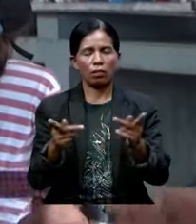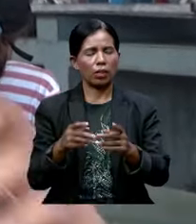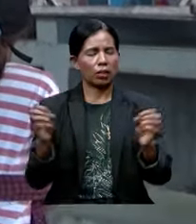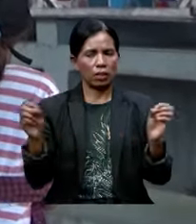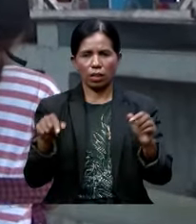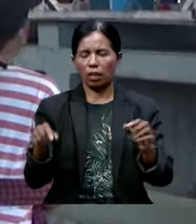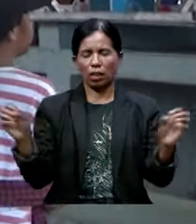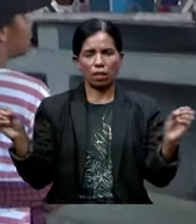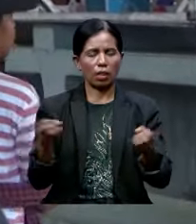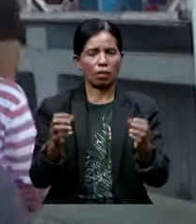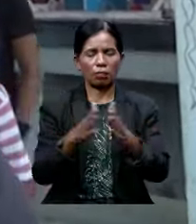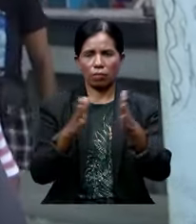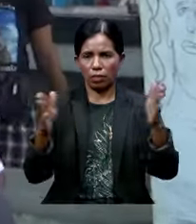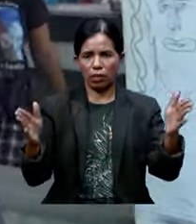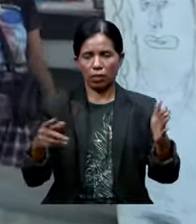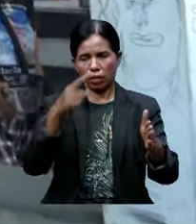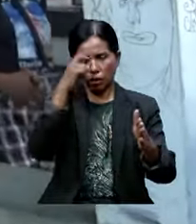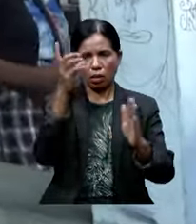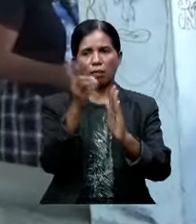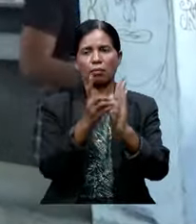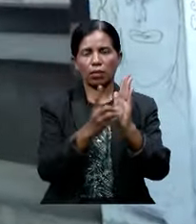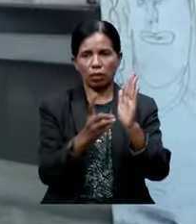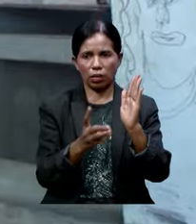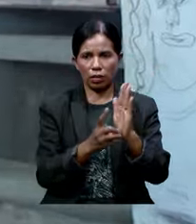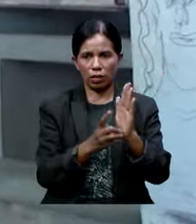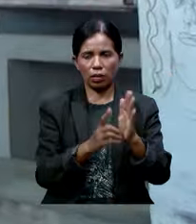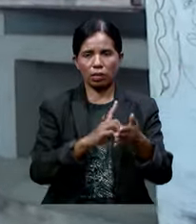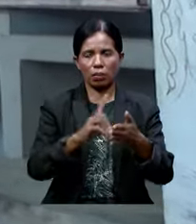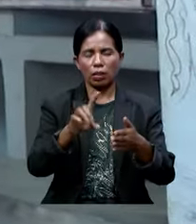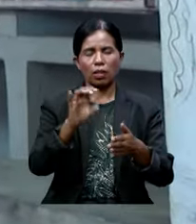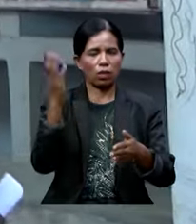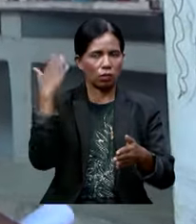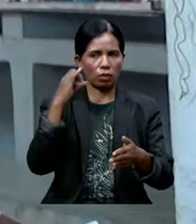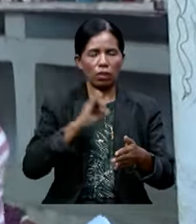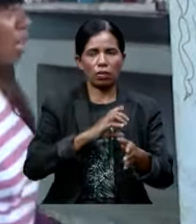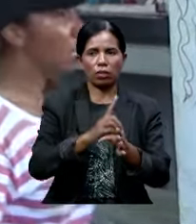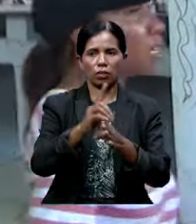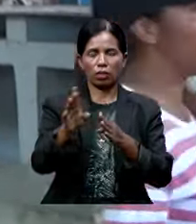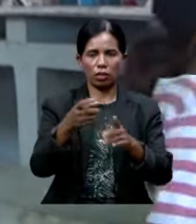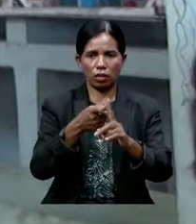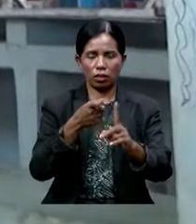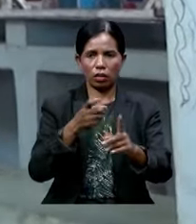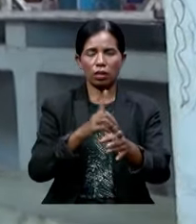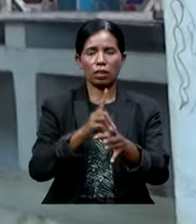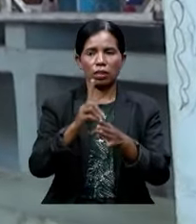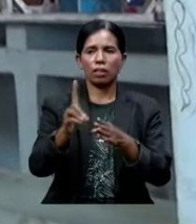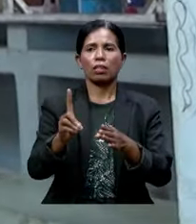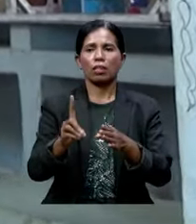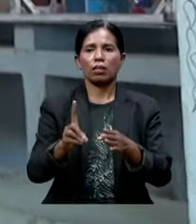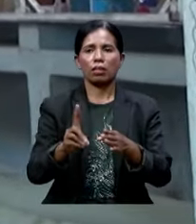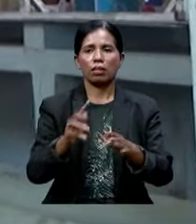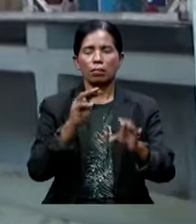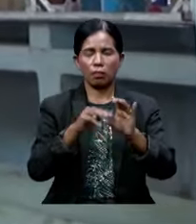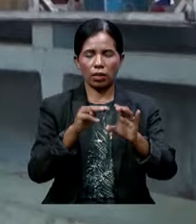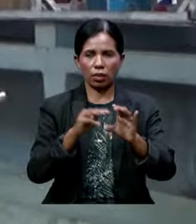suficiente, tamba dat darus ne bema ka semana kota ka hetan usi on di resau di rektu gestor mercado de